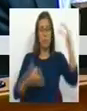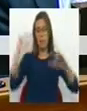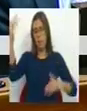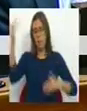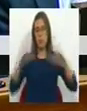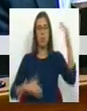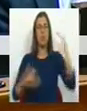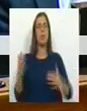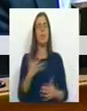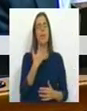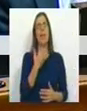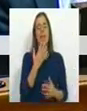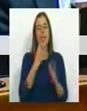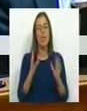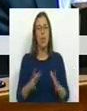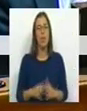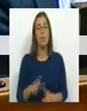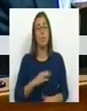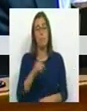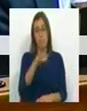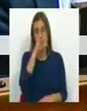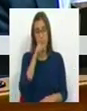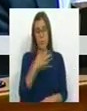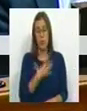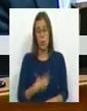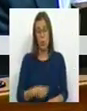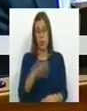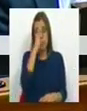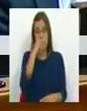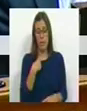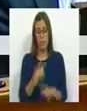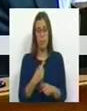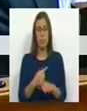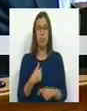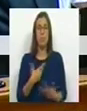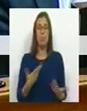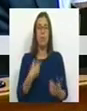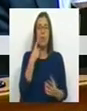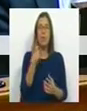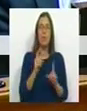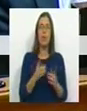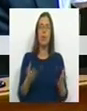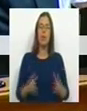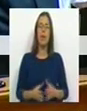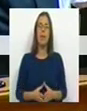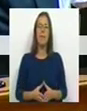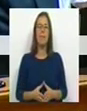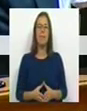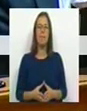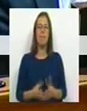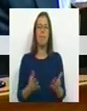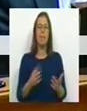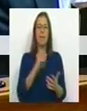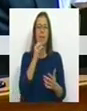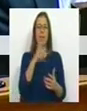baixo, no rigor que o Senhor Ministro gosta e que sabe que eu também me prezo de procurar, não sei